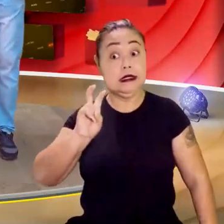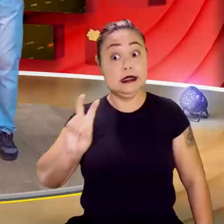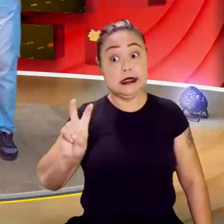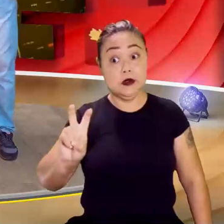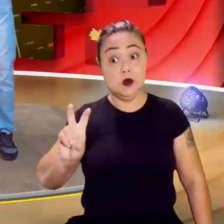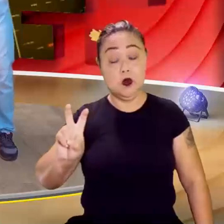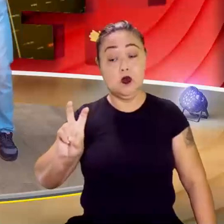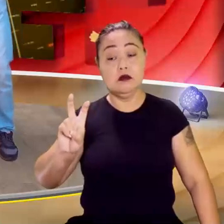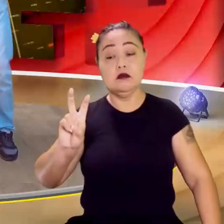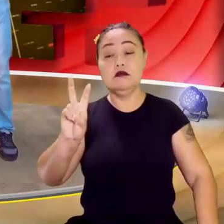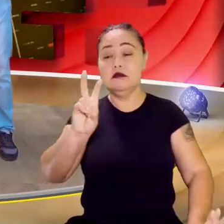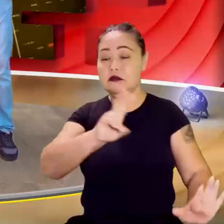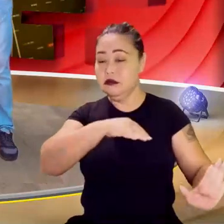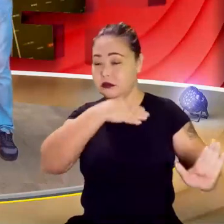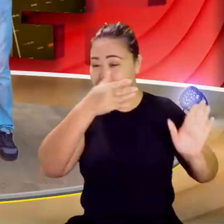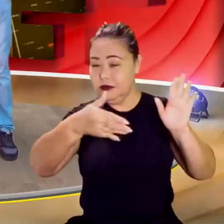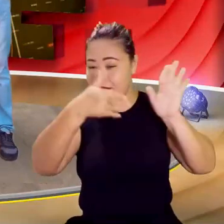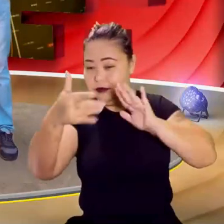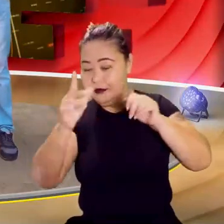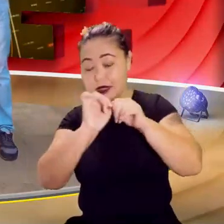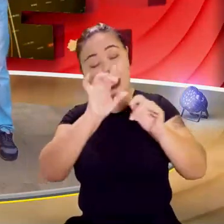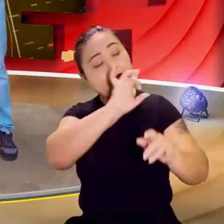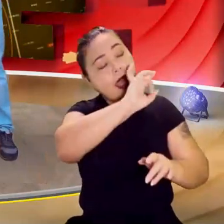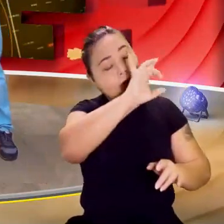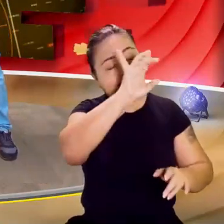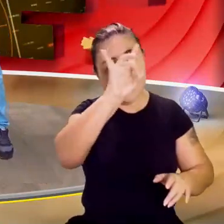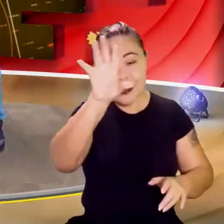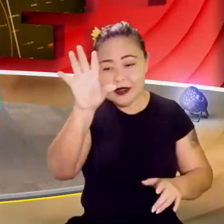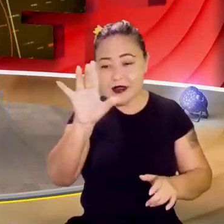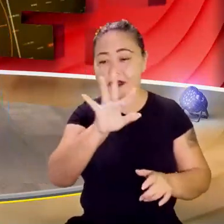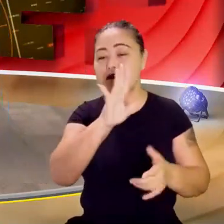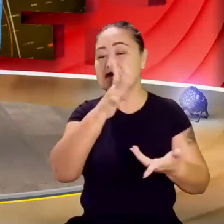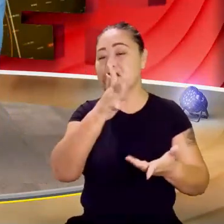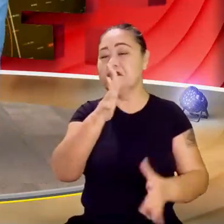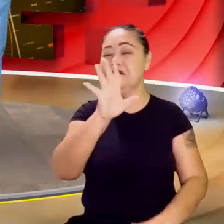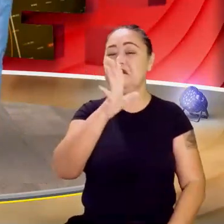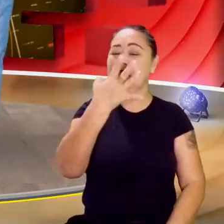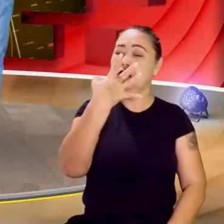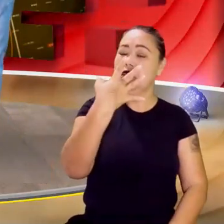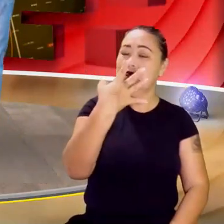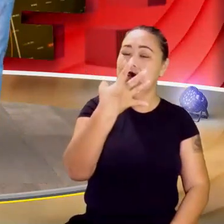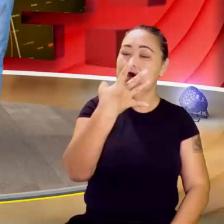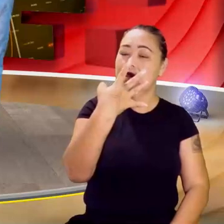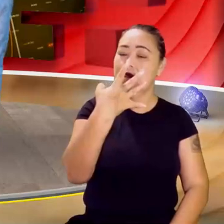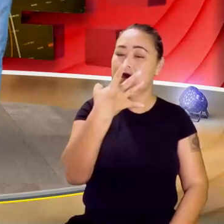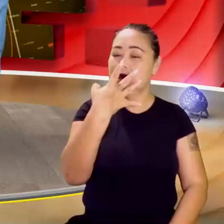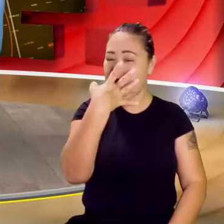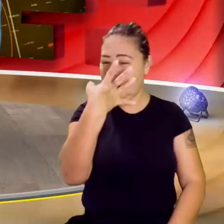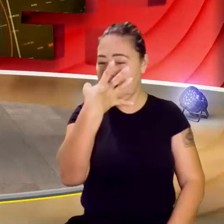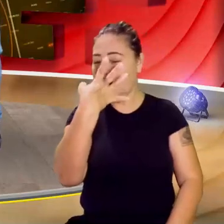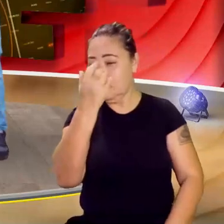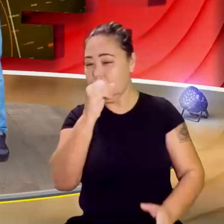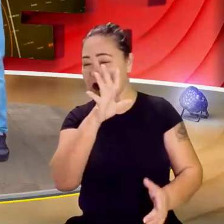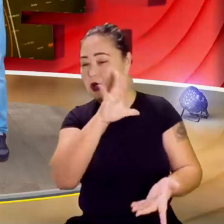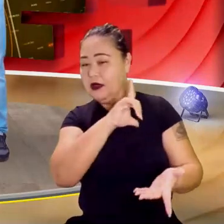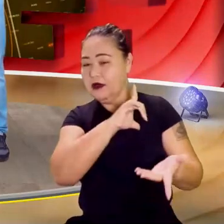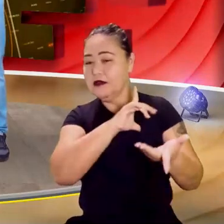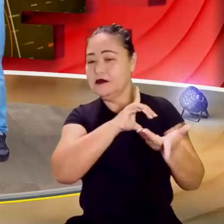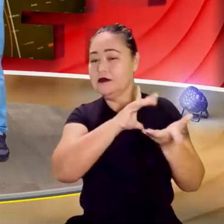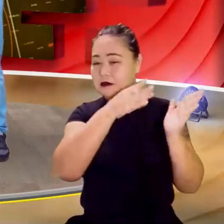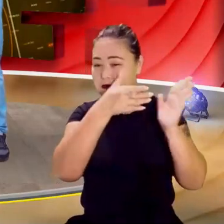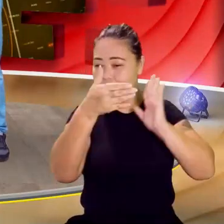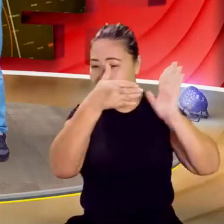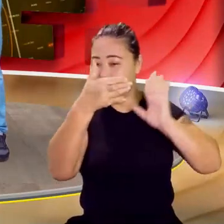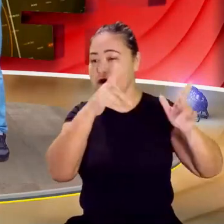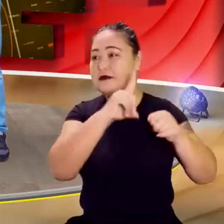5 temporadas de uma linda série. E cada série, cada temporada em média aí de 4 episódios. 4 episódios. É. E vou